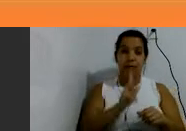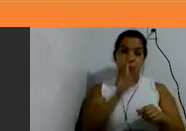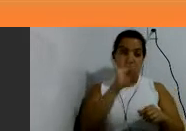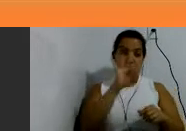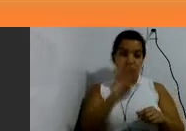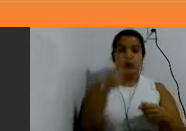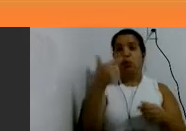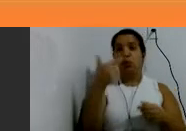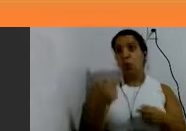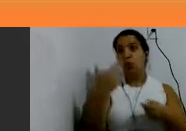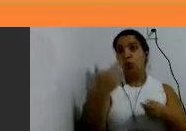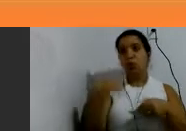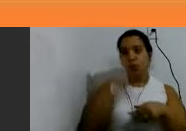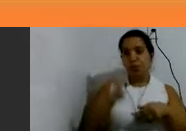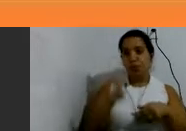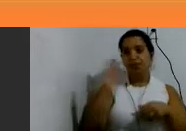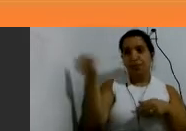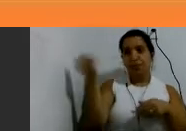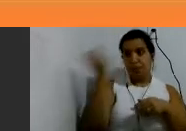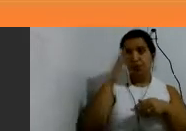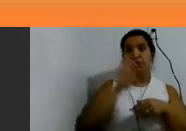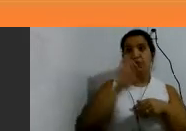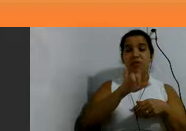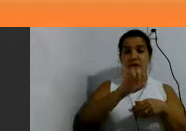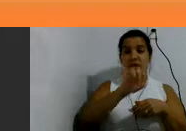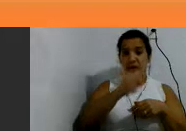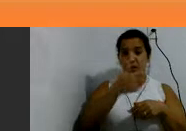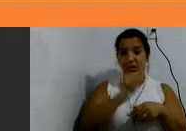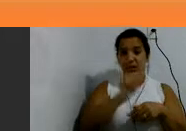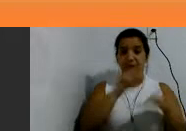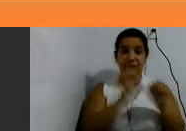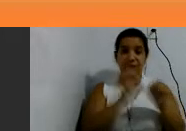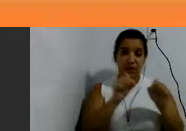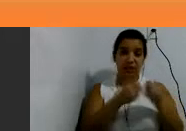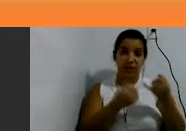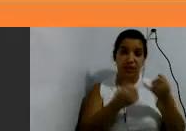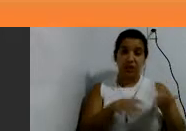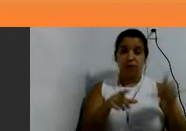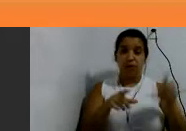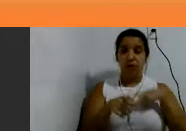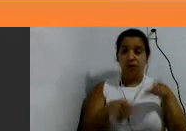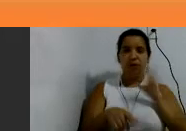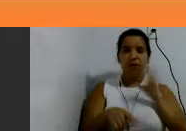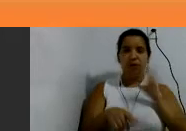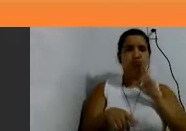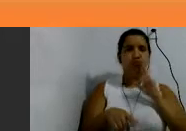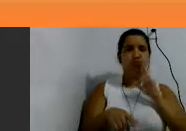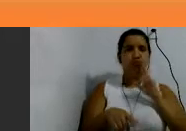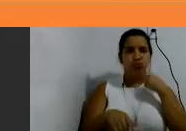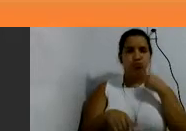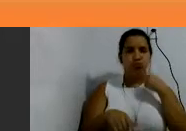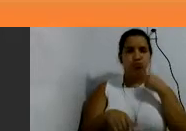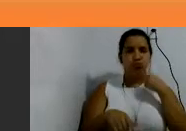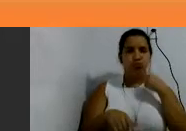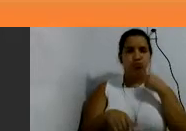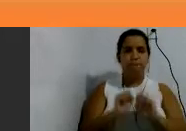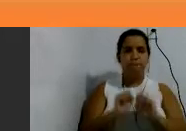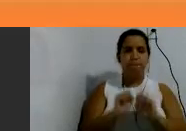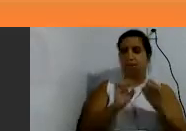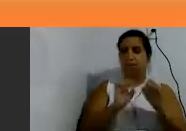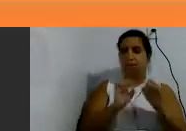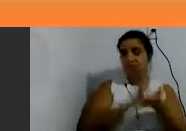ou usar uma imunofluorescência e um ELISA. Se a gente tiver resultado duvidoso, a gente pode empregar outra